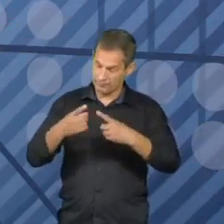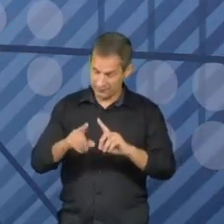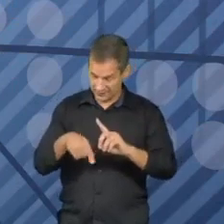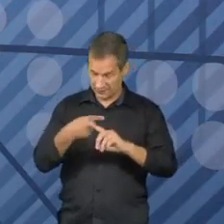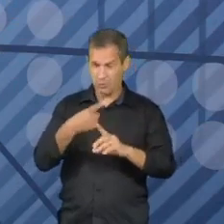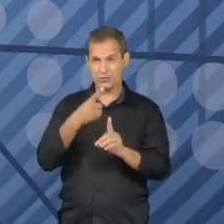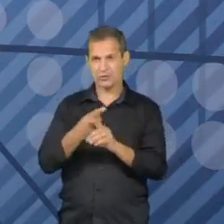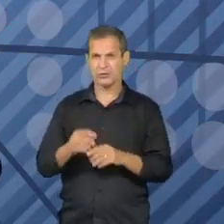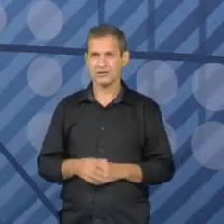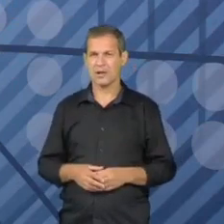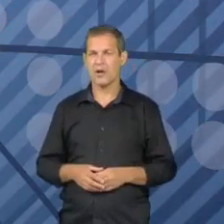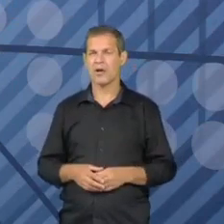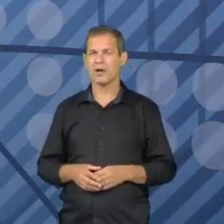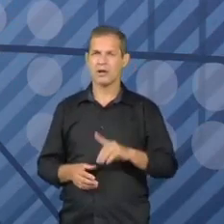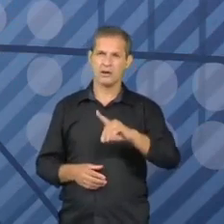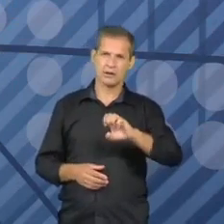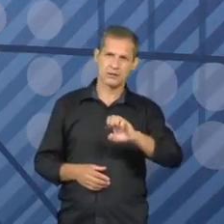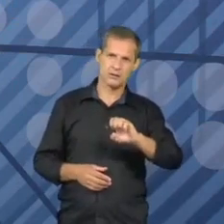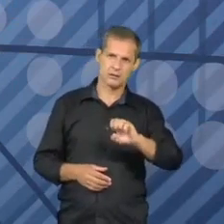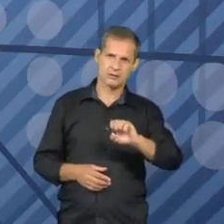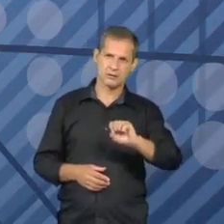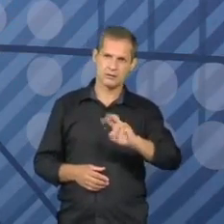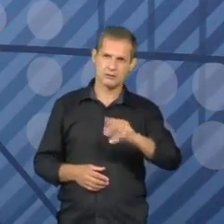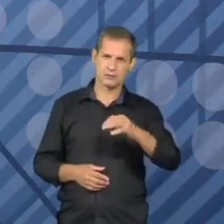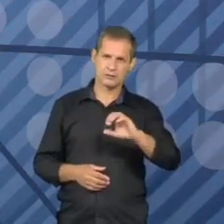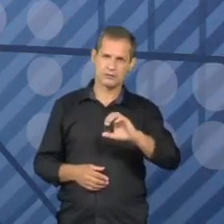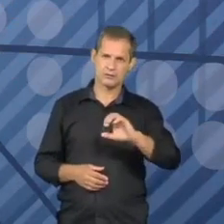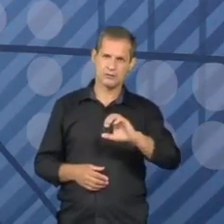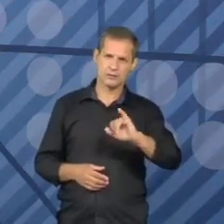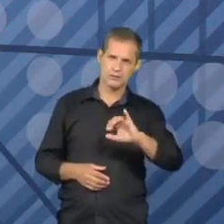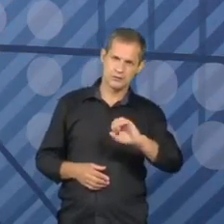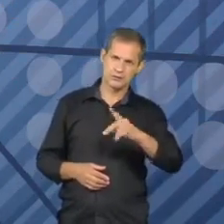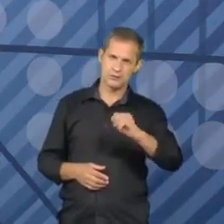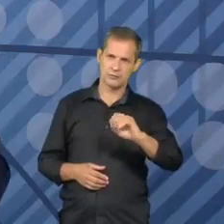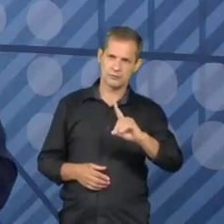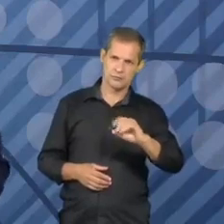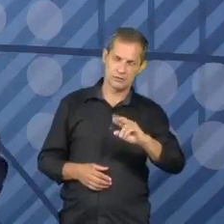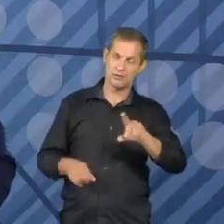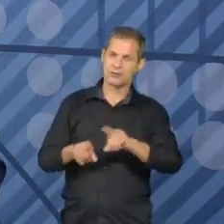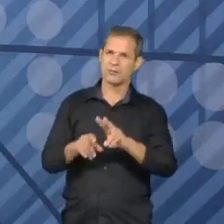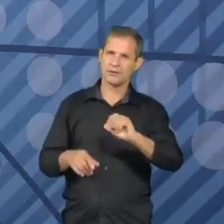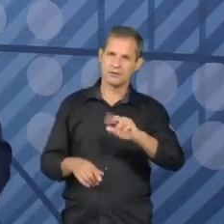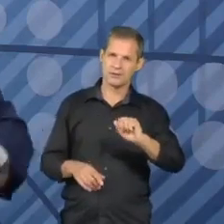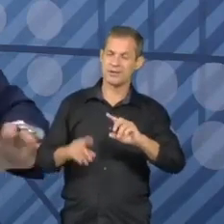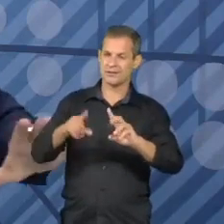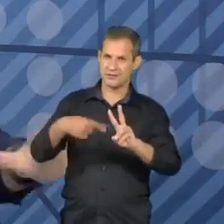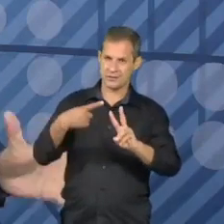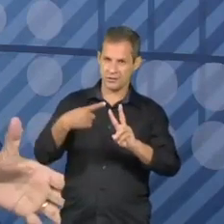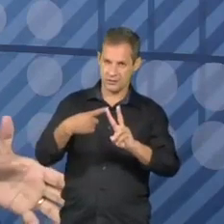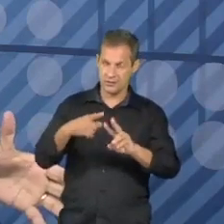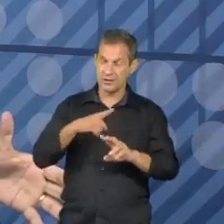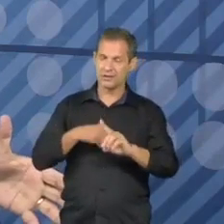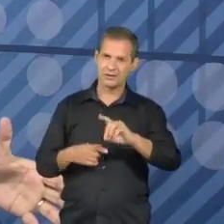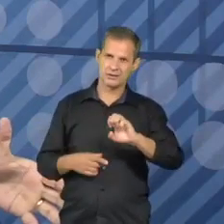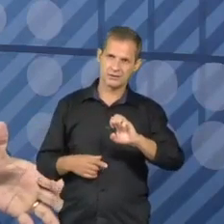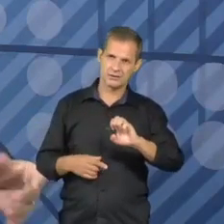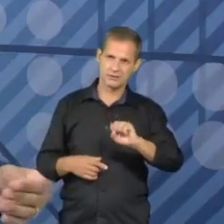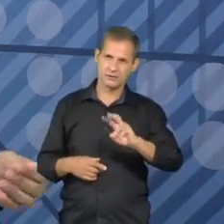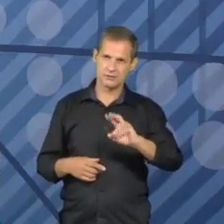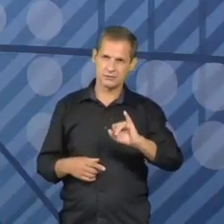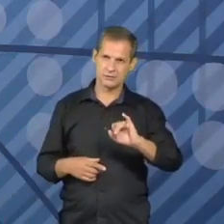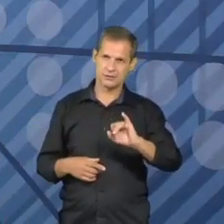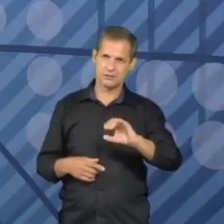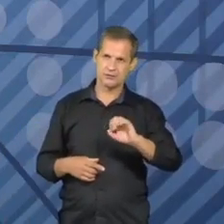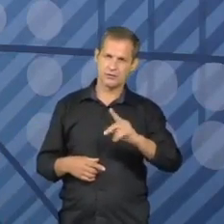eu quero encontrar o desvio padrão. Pego a variância, pego a raiz quadrada da variância, tenho o desvio padrão. Então tenho todos os dados que eu preciso.